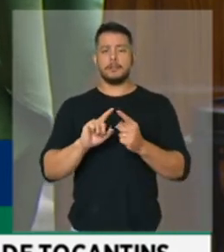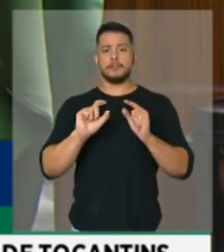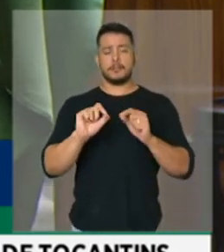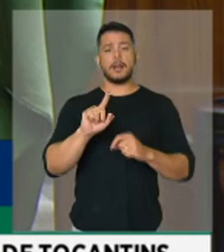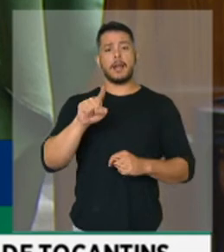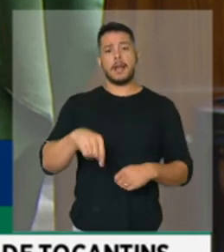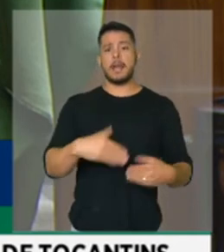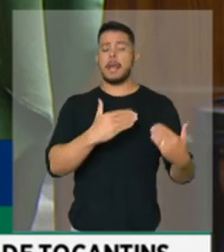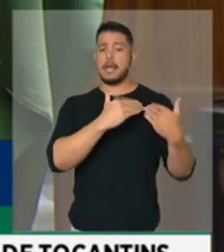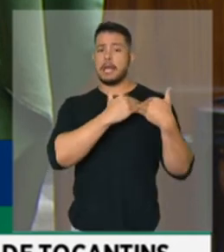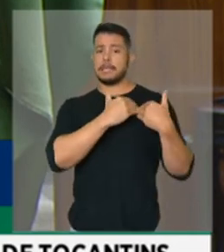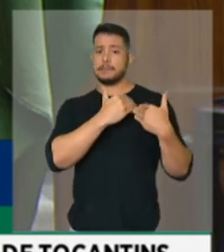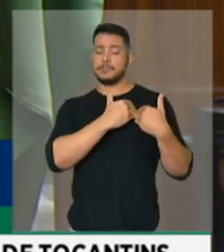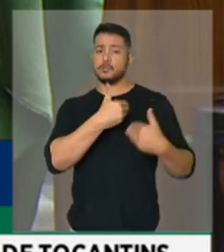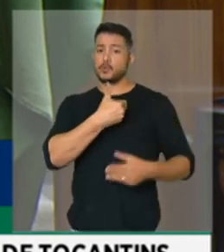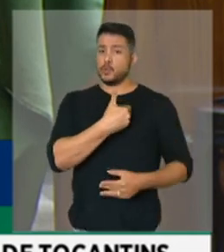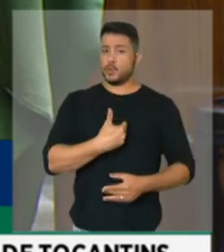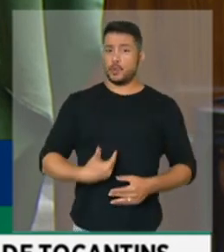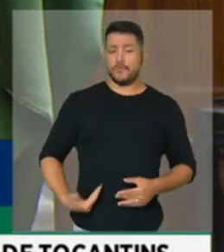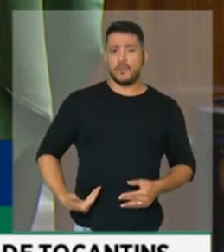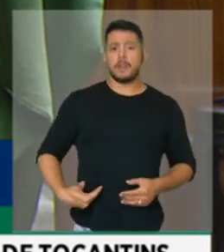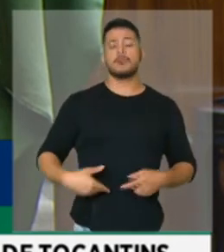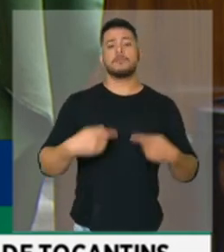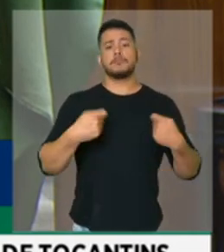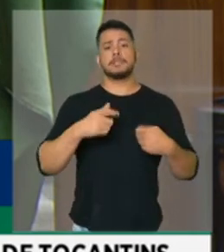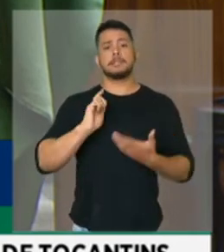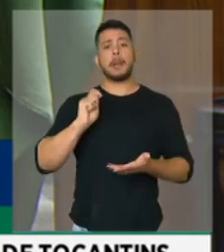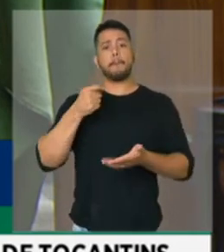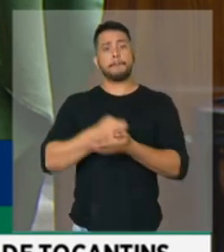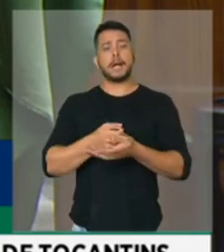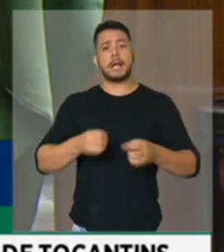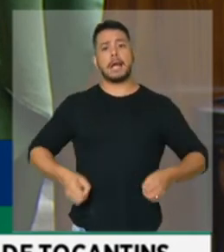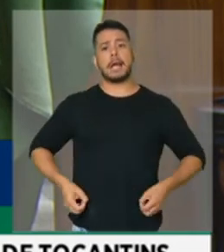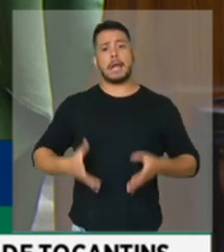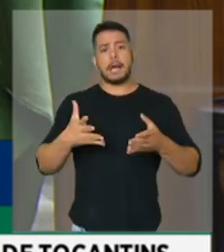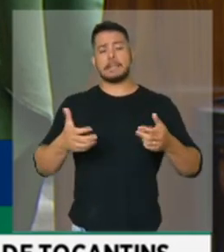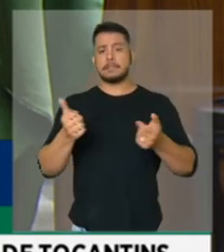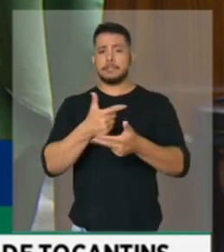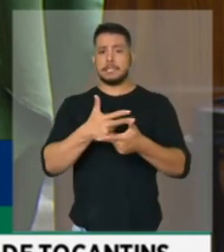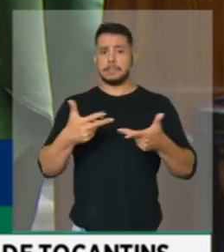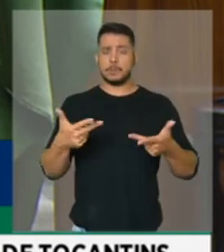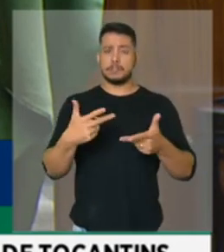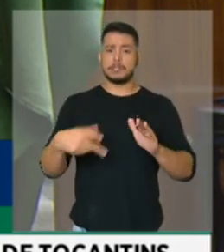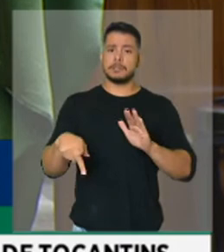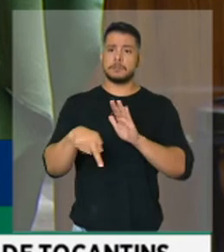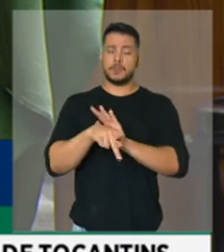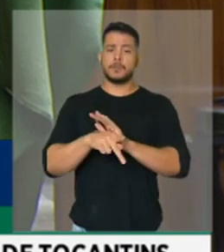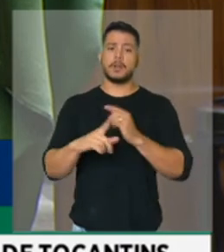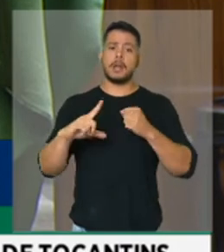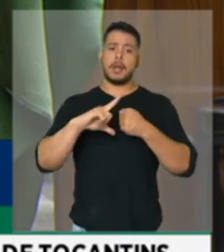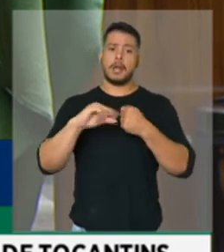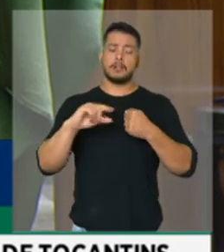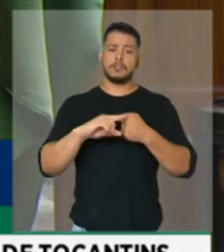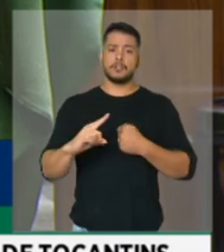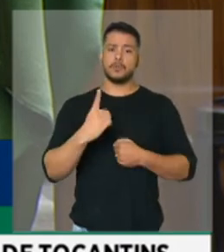a responsabilidade pelas despesas decorrentes da convalidação dos atos administrativos referidos ao caput do artigo 18-A.